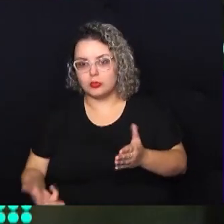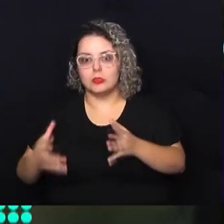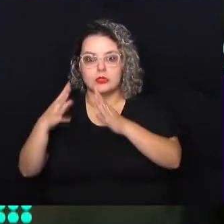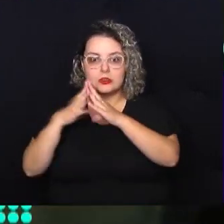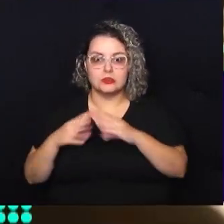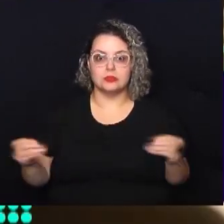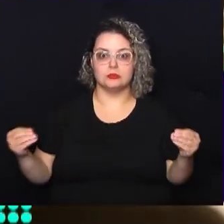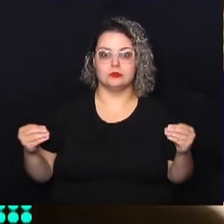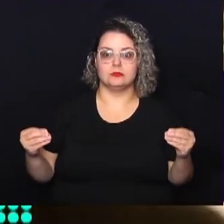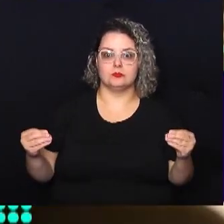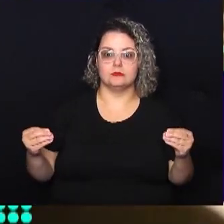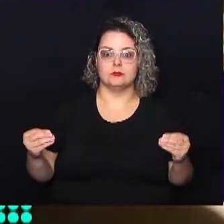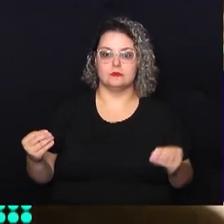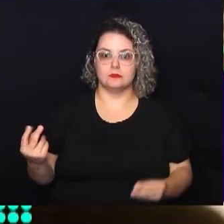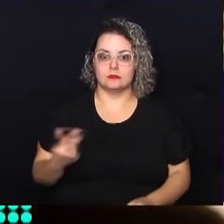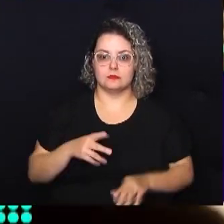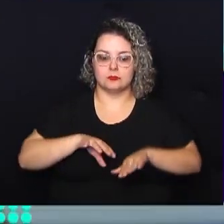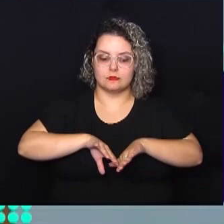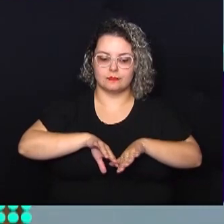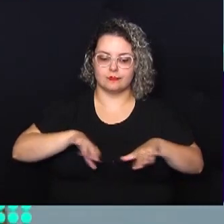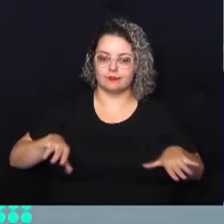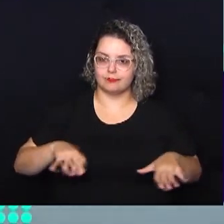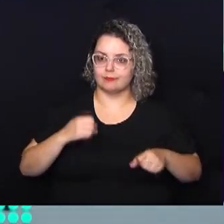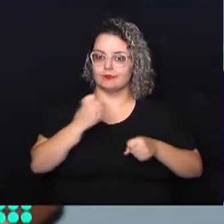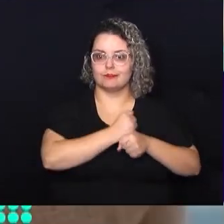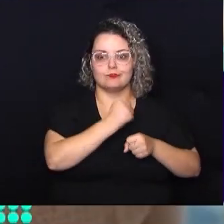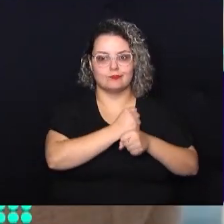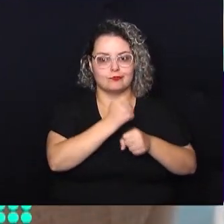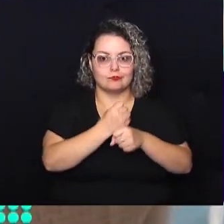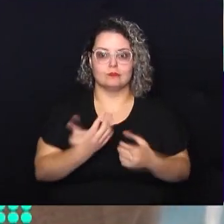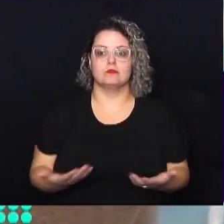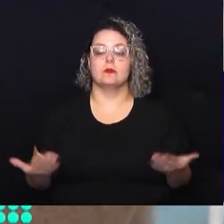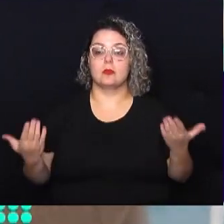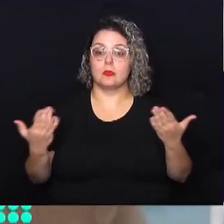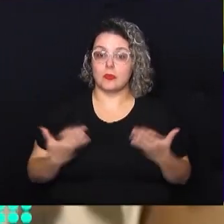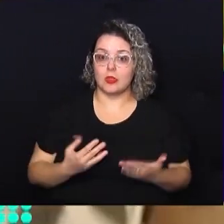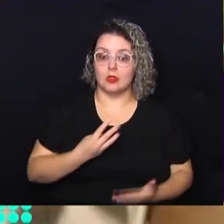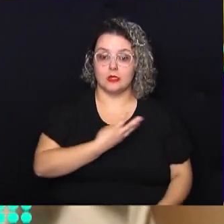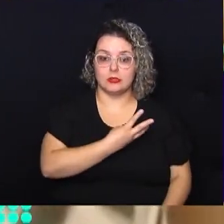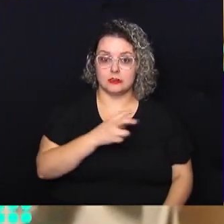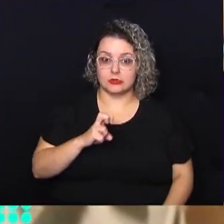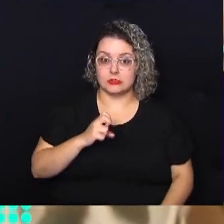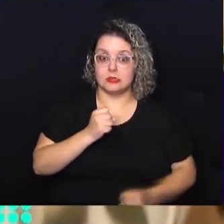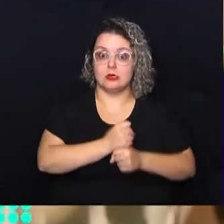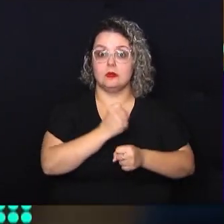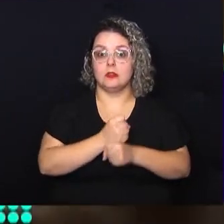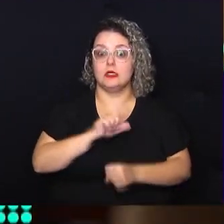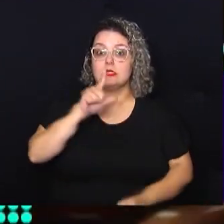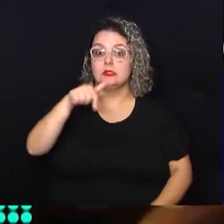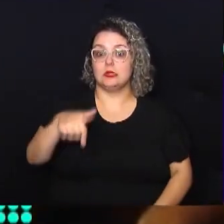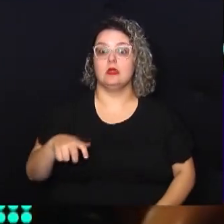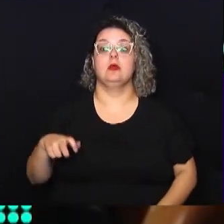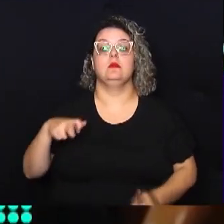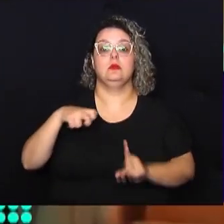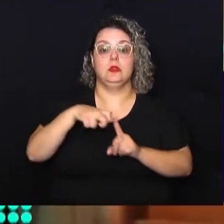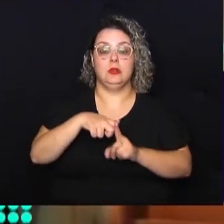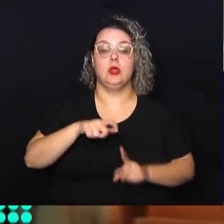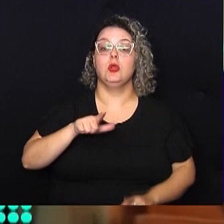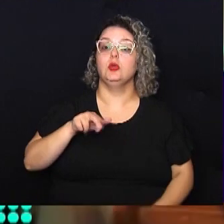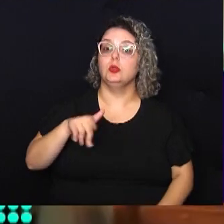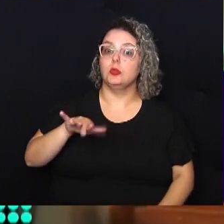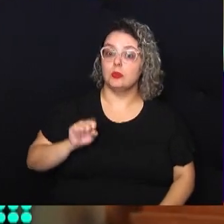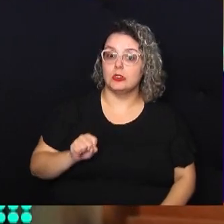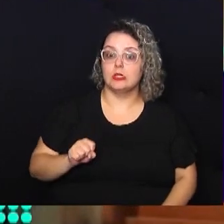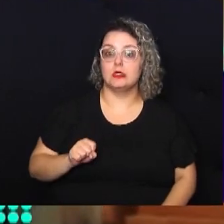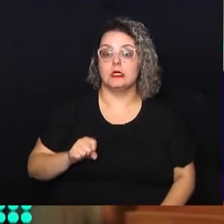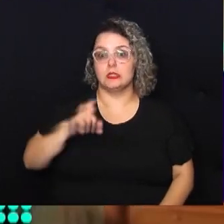tragédia manteve os dois separados por décadas. Agora, 35 anos após o acidente, Lucas decide